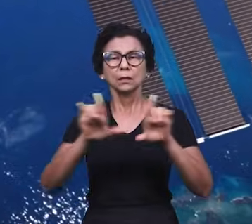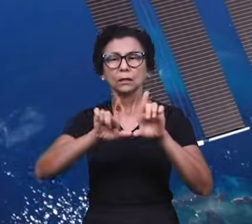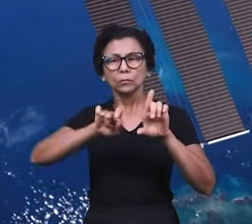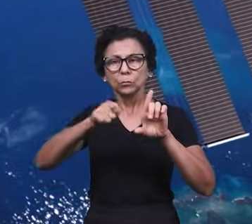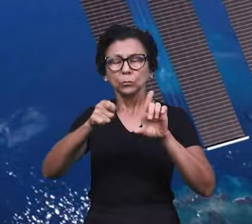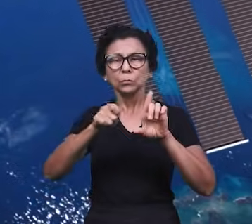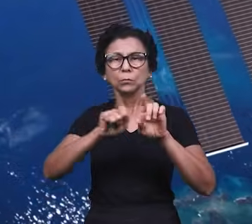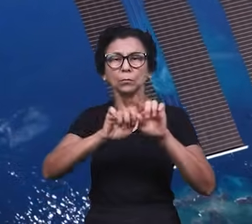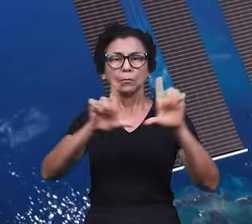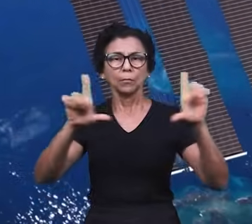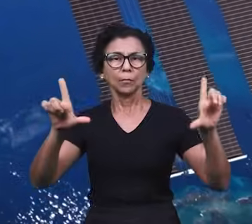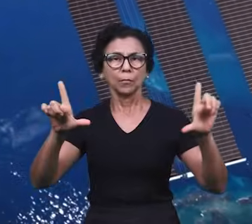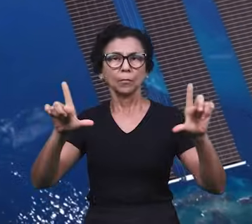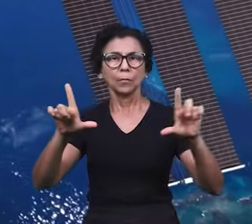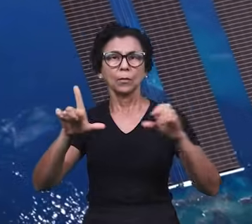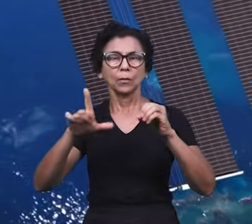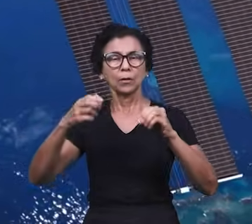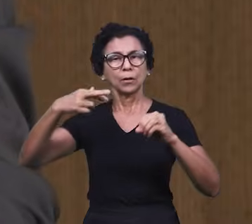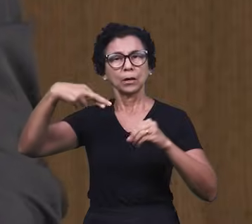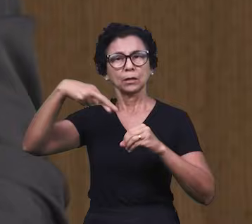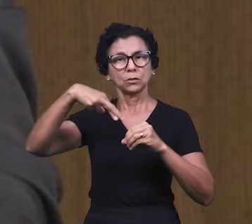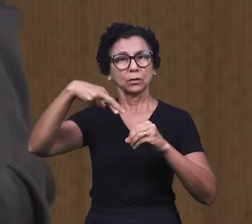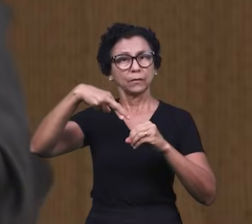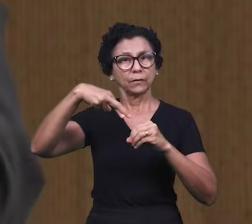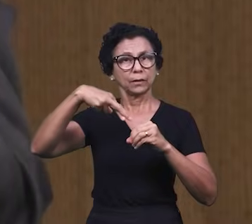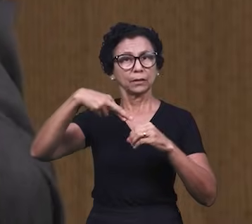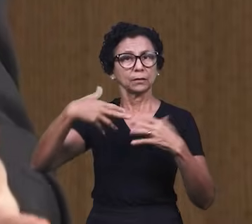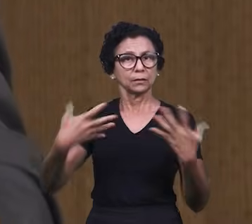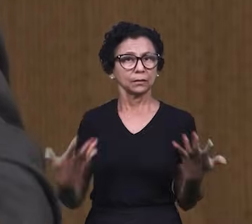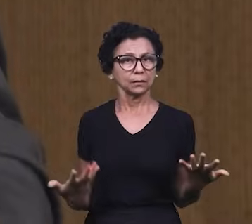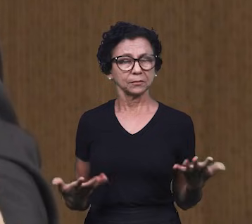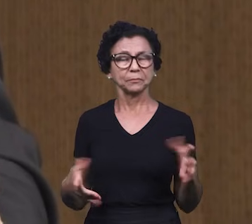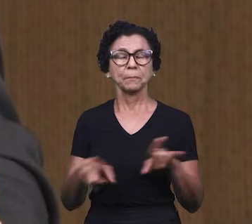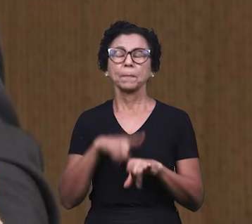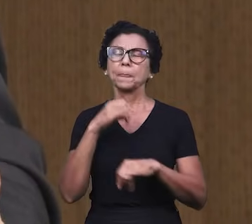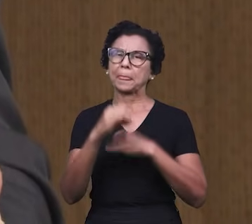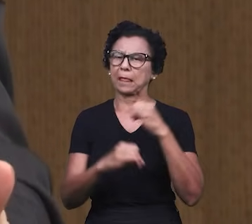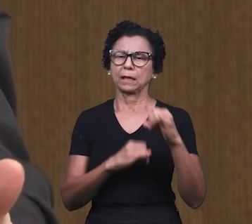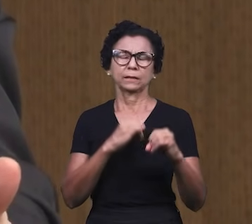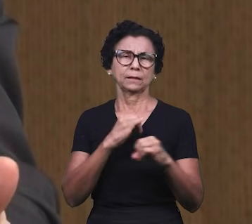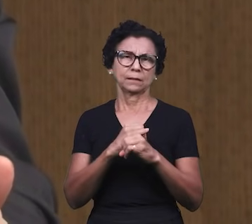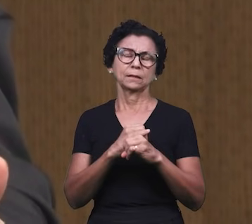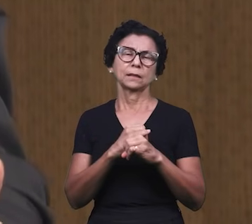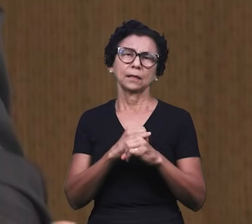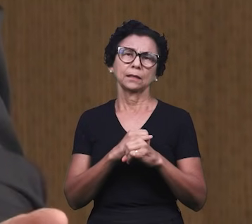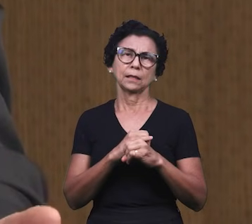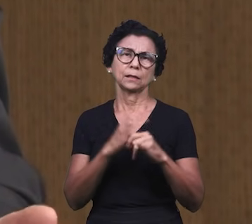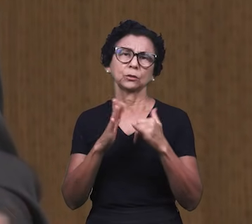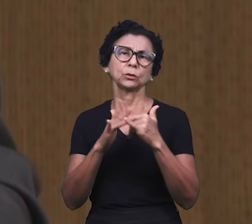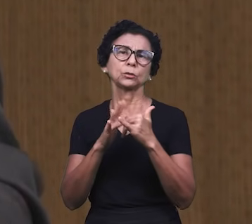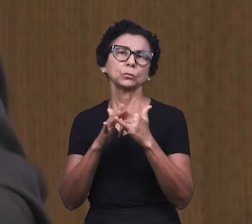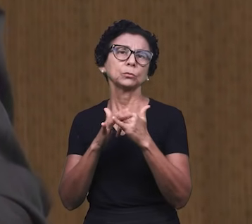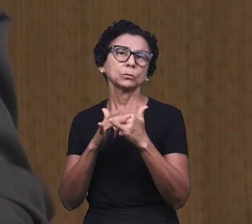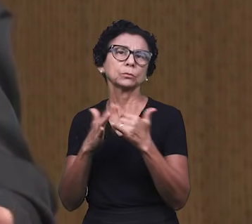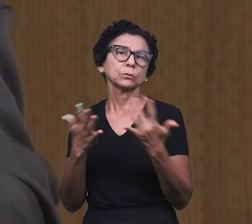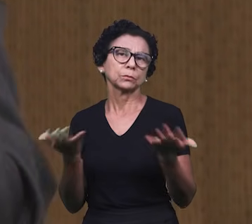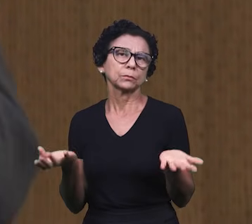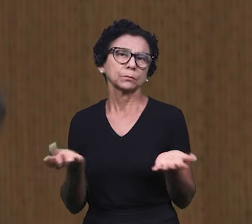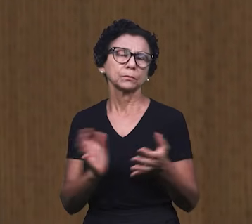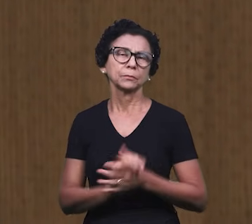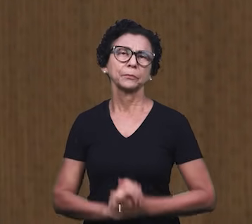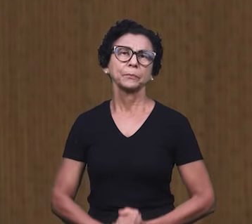Rede TV. Então, e além disso, pela internet, ali no YouTube. Mas